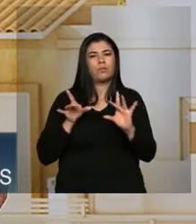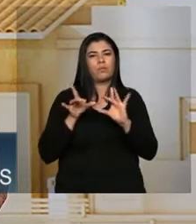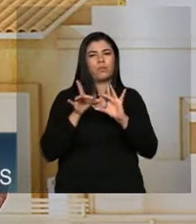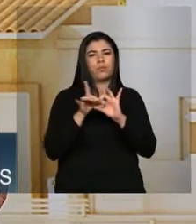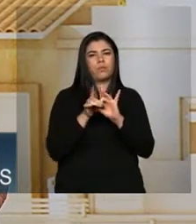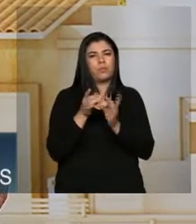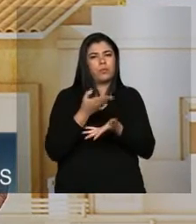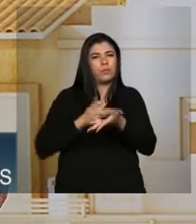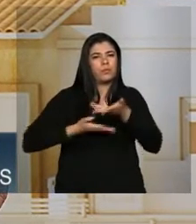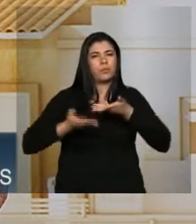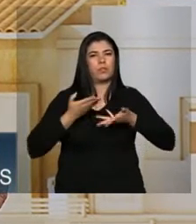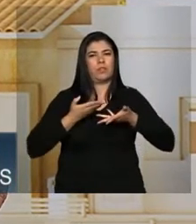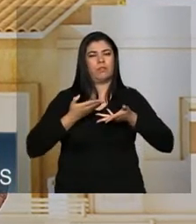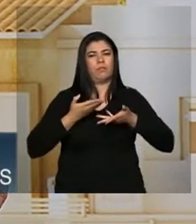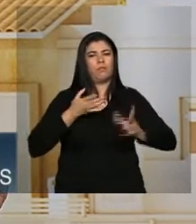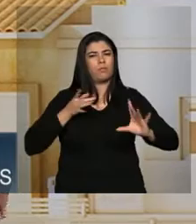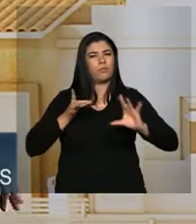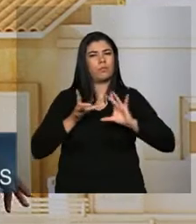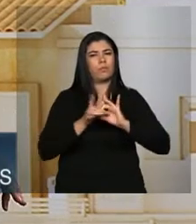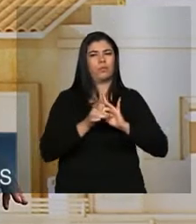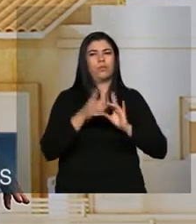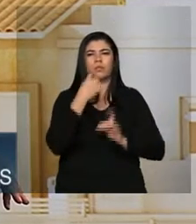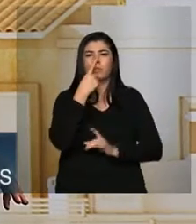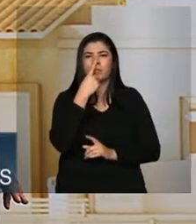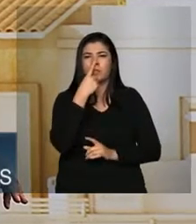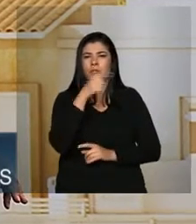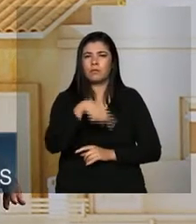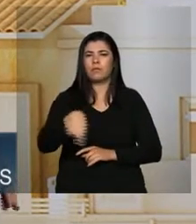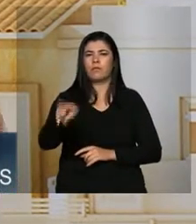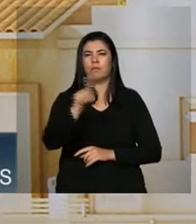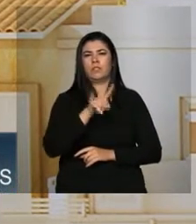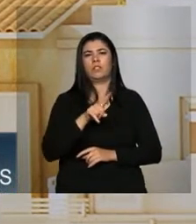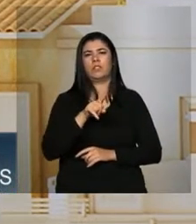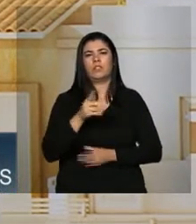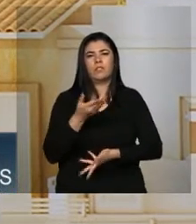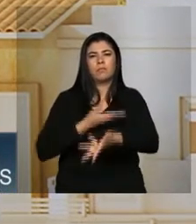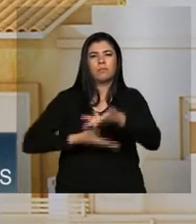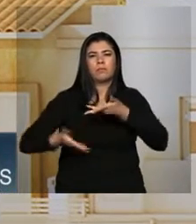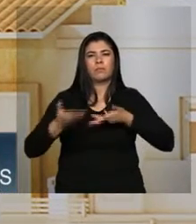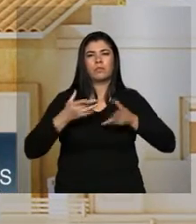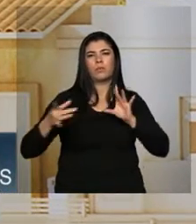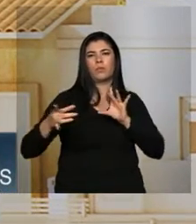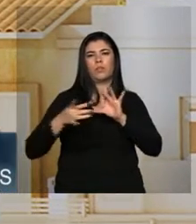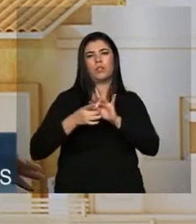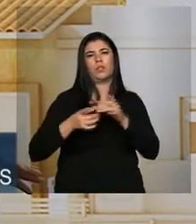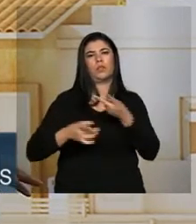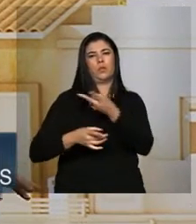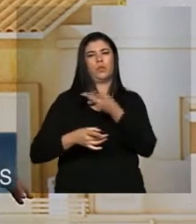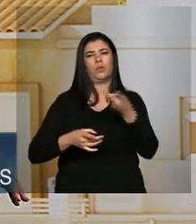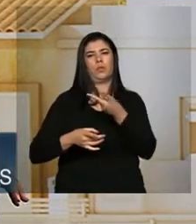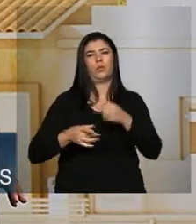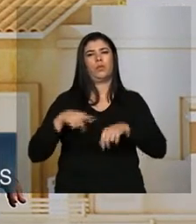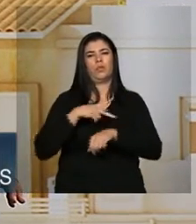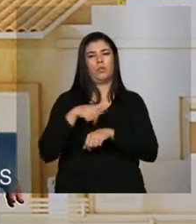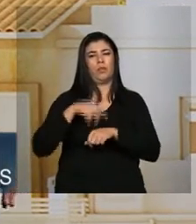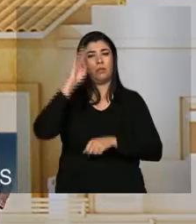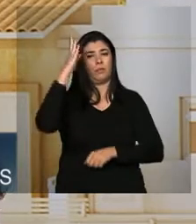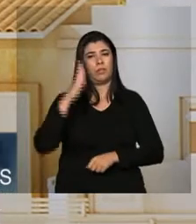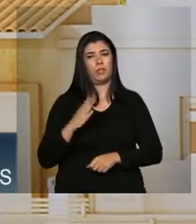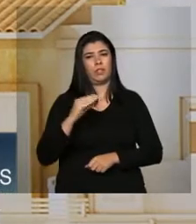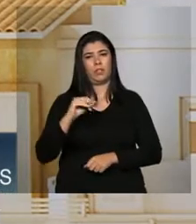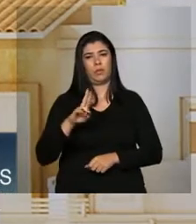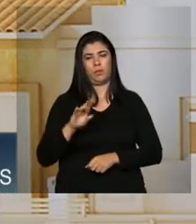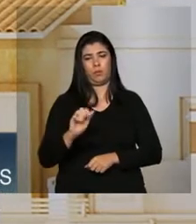entre o brasil e cuba vocês são responsáveis puro uma relação que hoje não